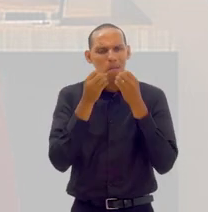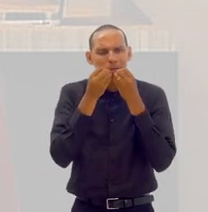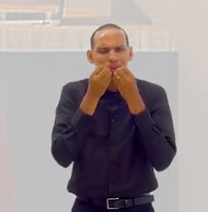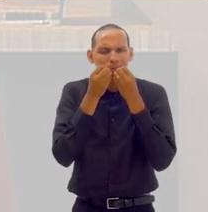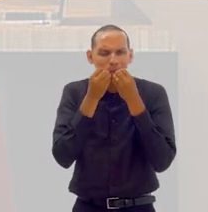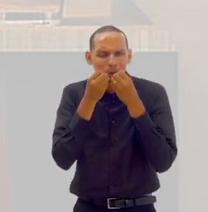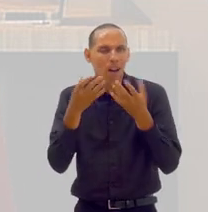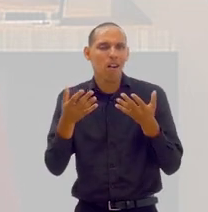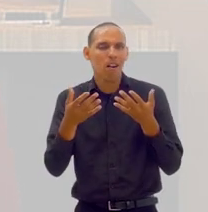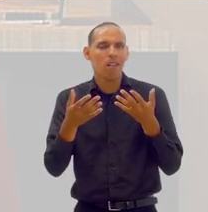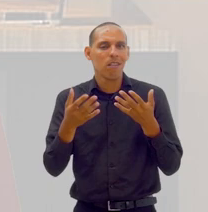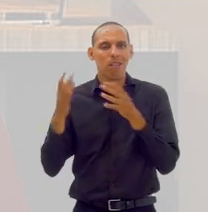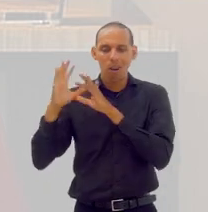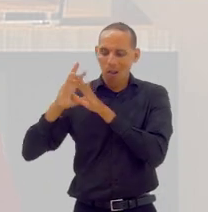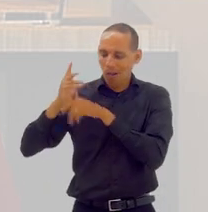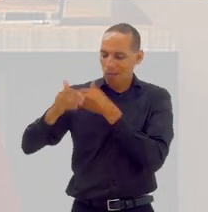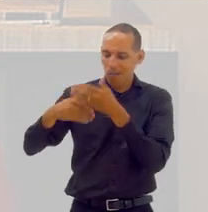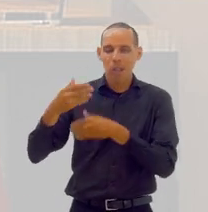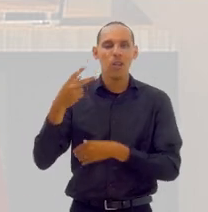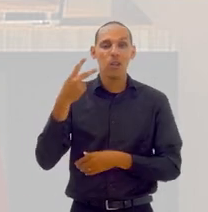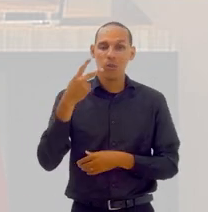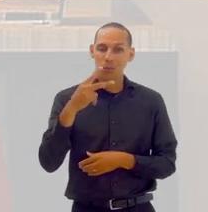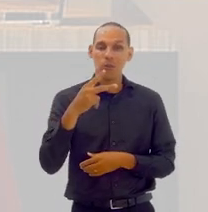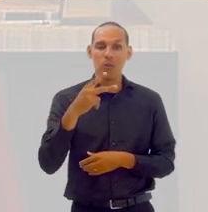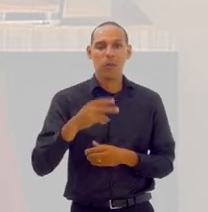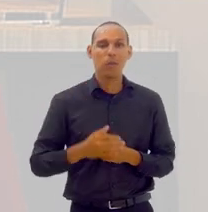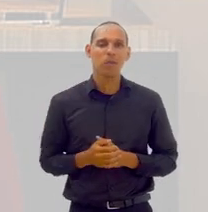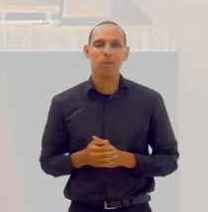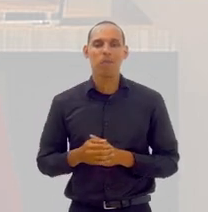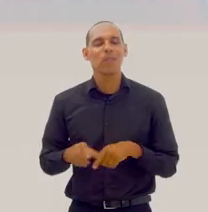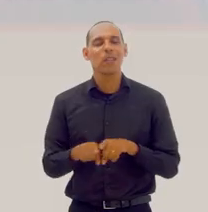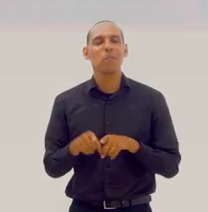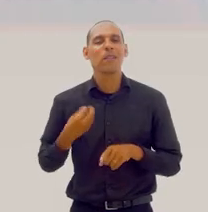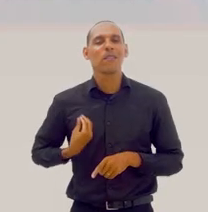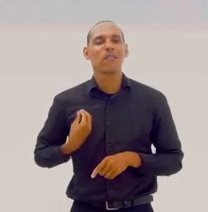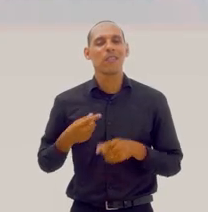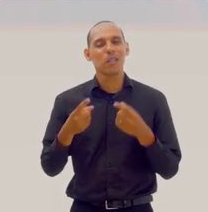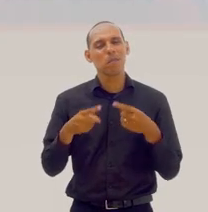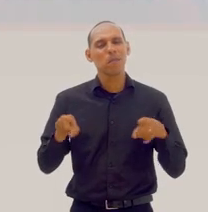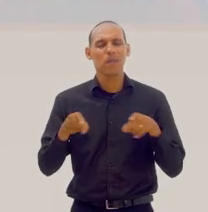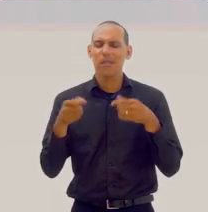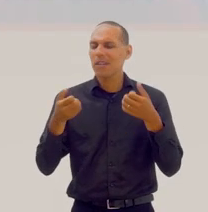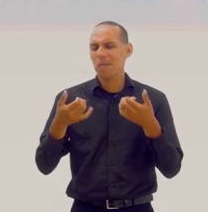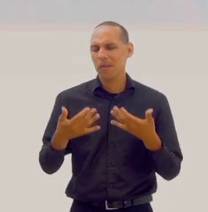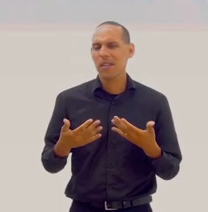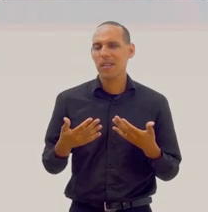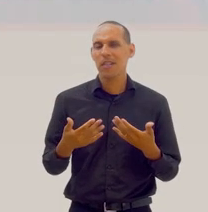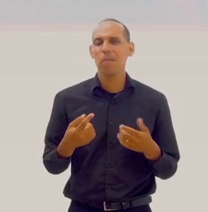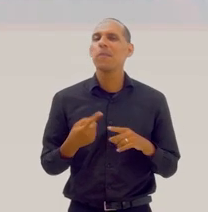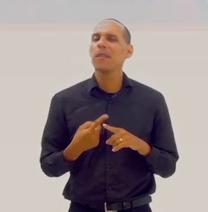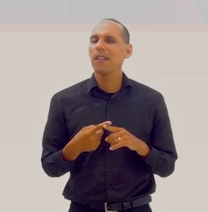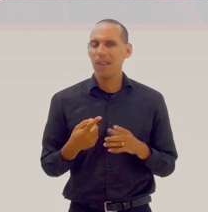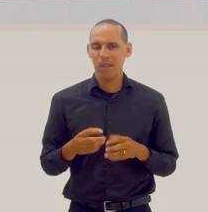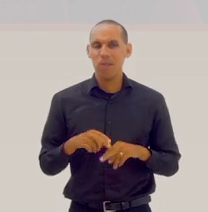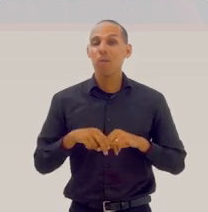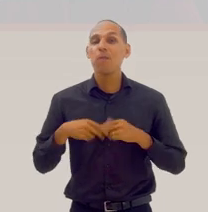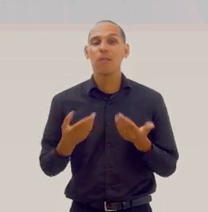sua carreira, para sua vida musical. Queria que o senhor explicasse para a gente por